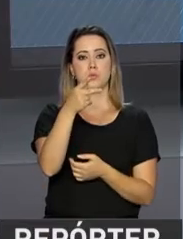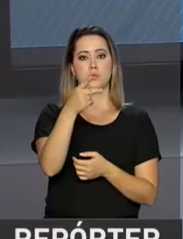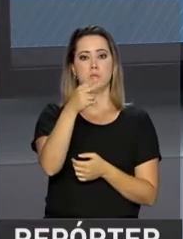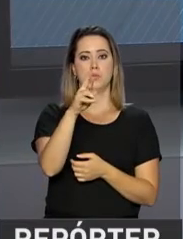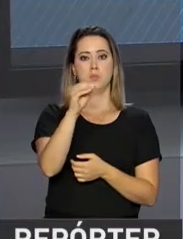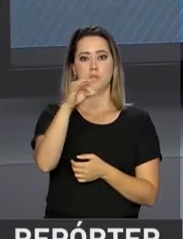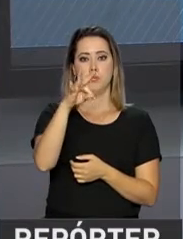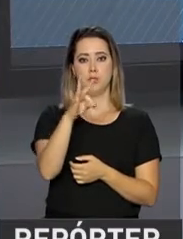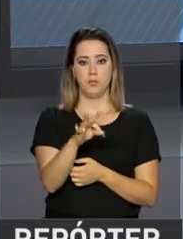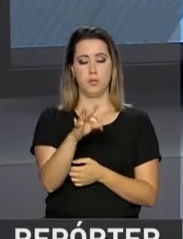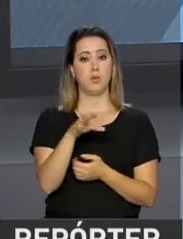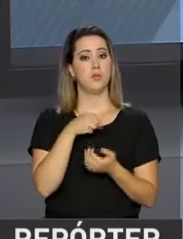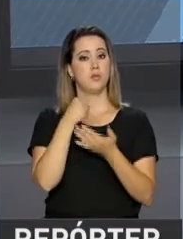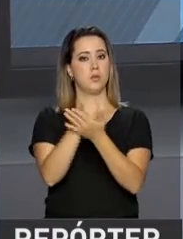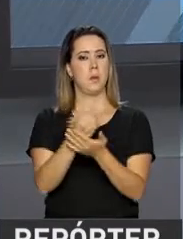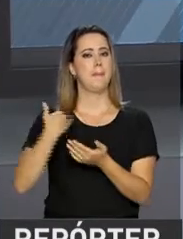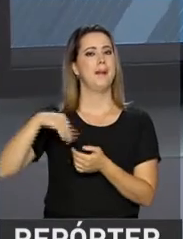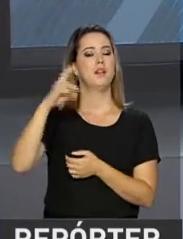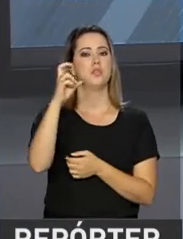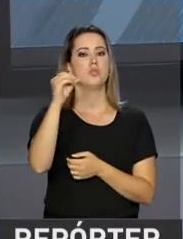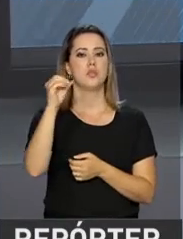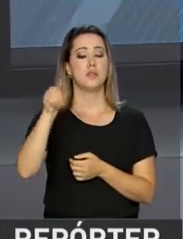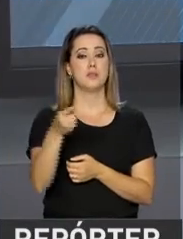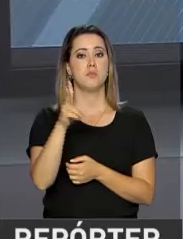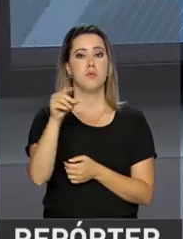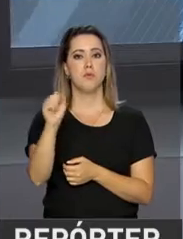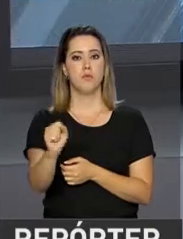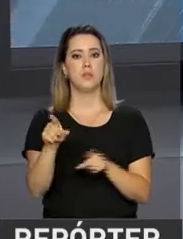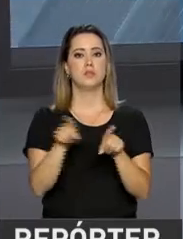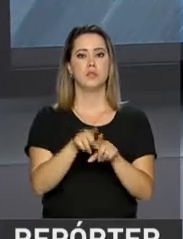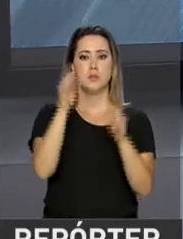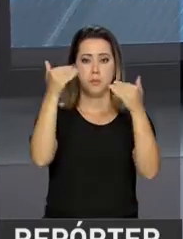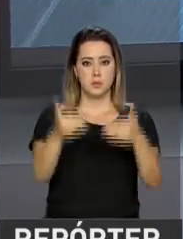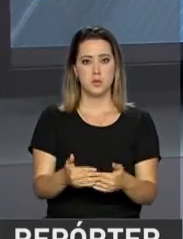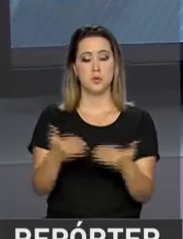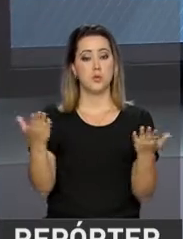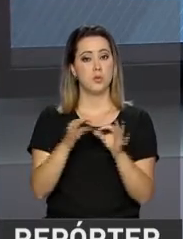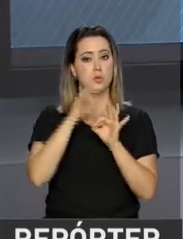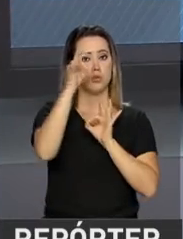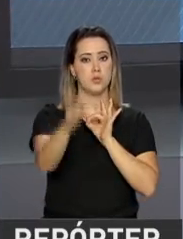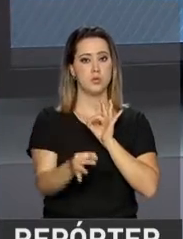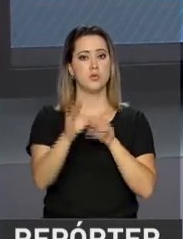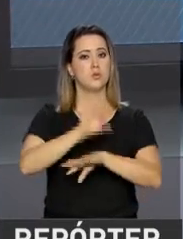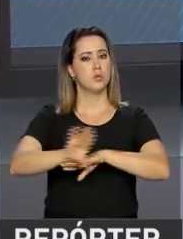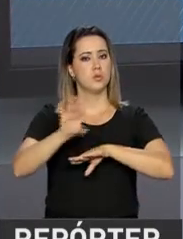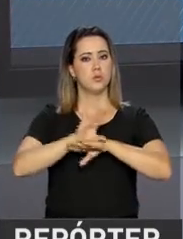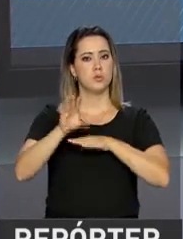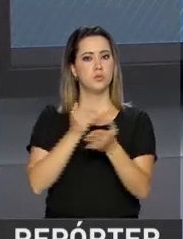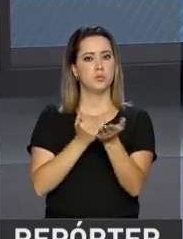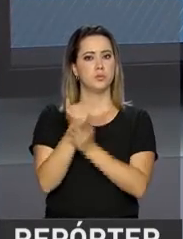o pronatec oferta voluntária são mais de 500 mil vagas tanto presenciais quanto à distância em cursos de formação